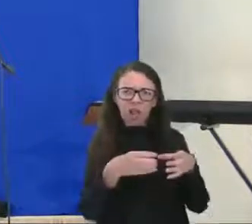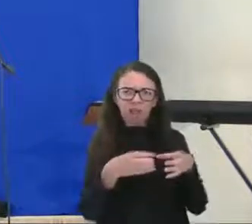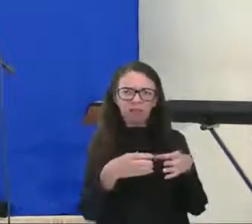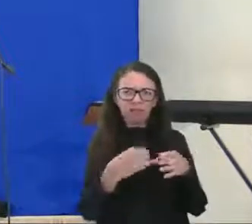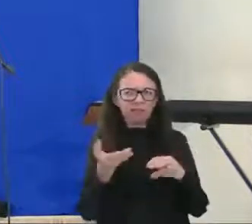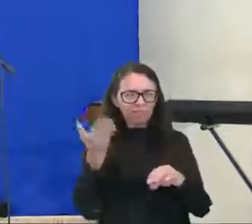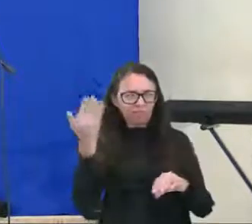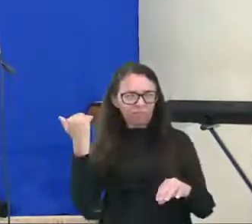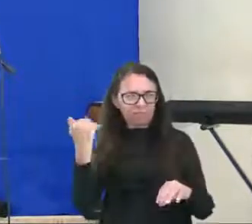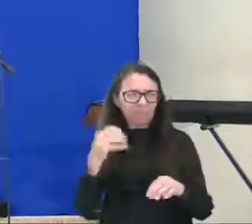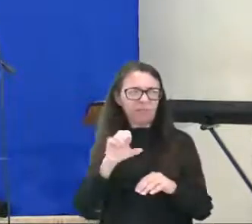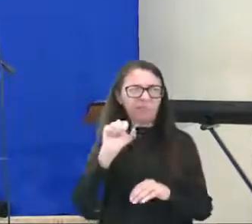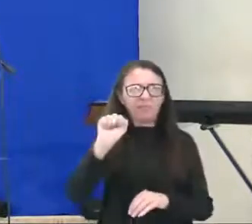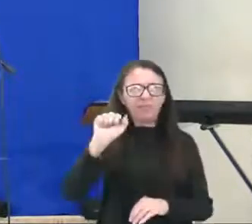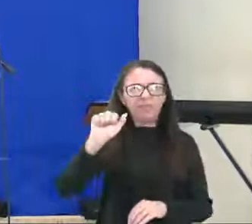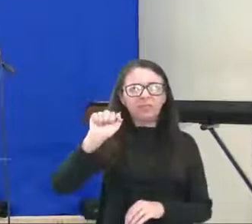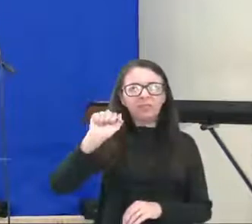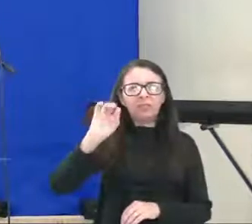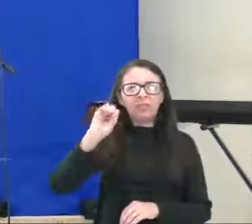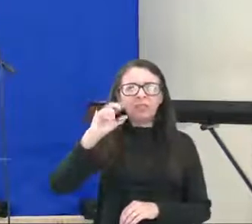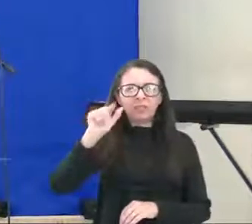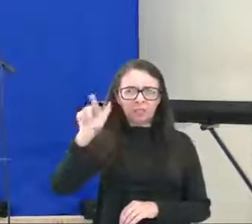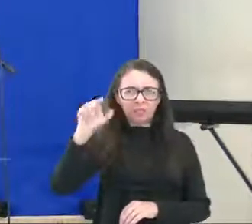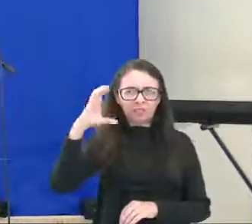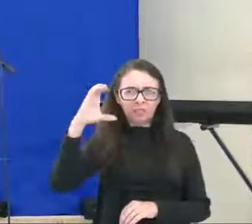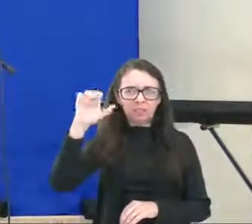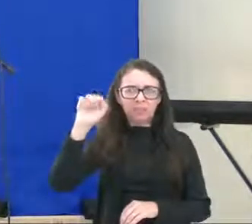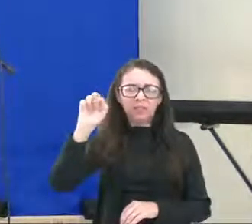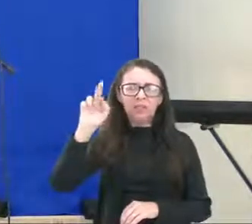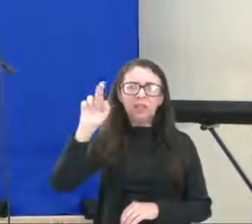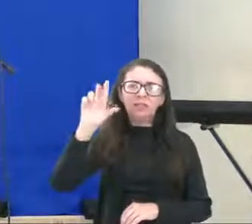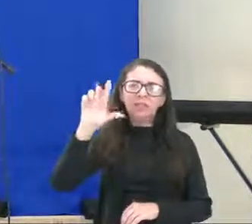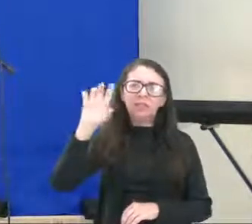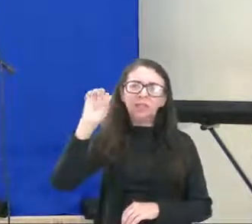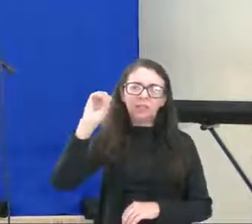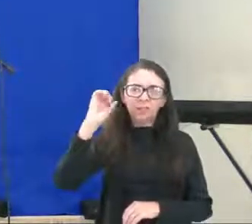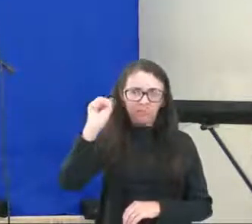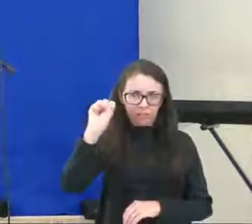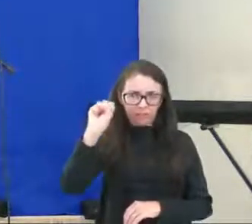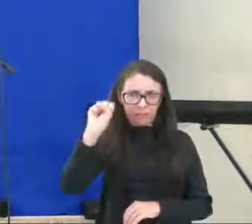verdade ele imitava, ele nunca falava.